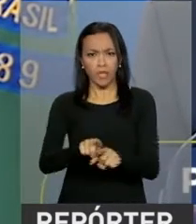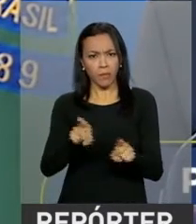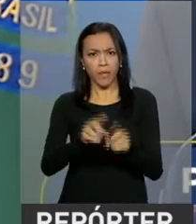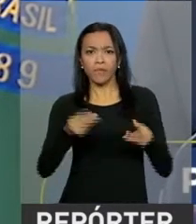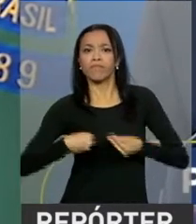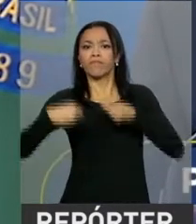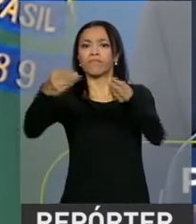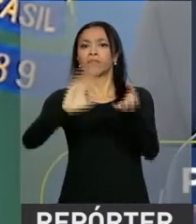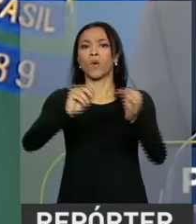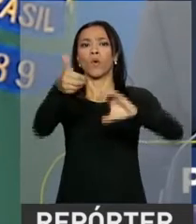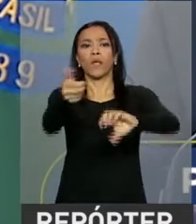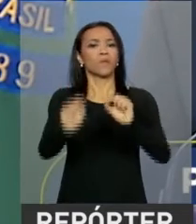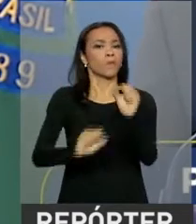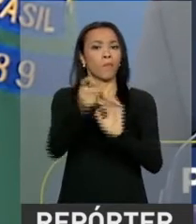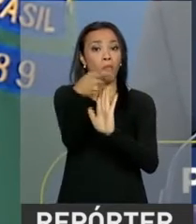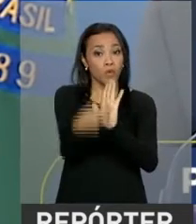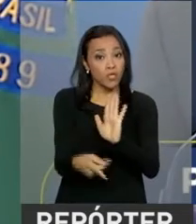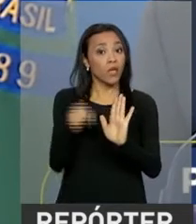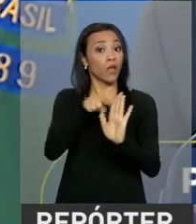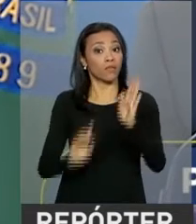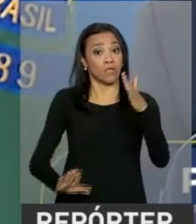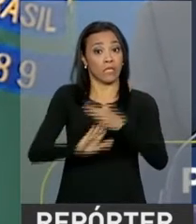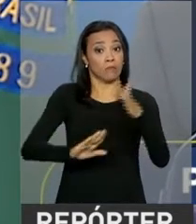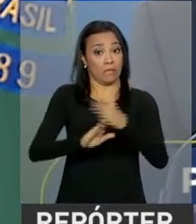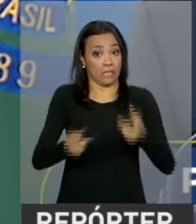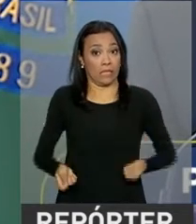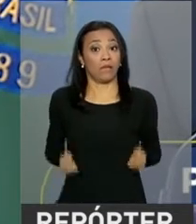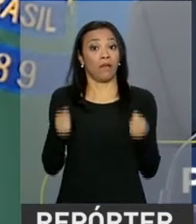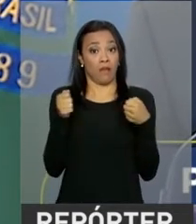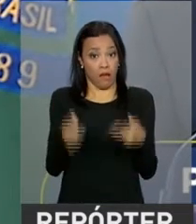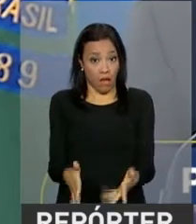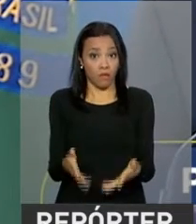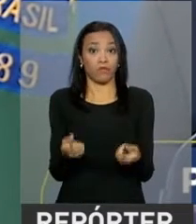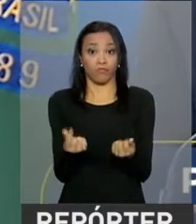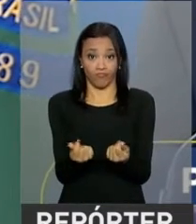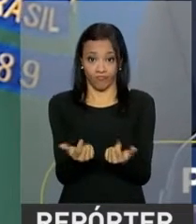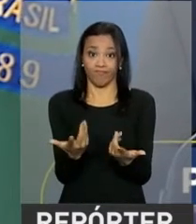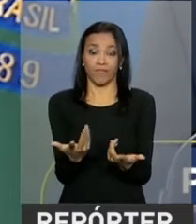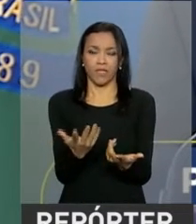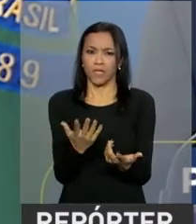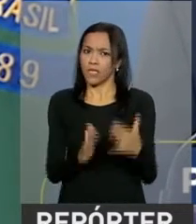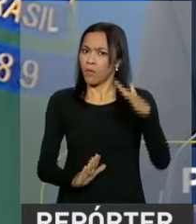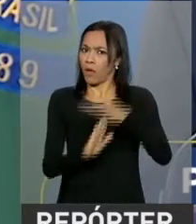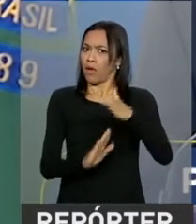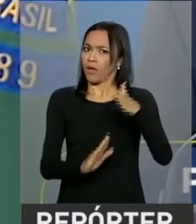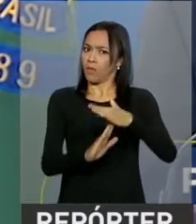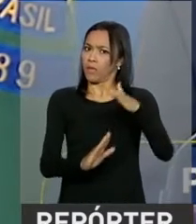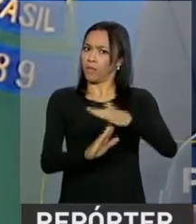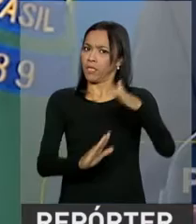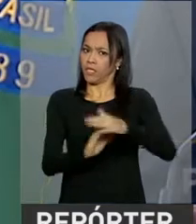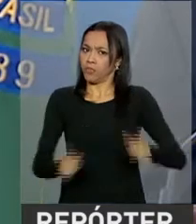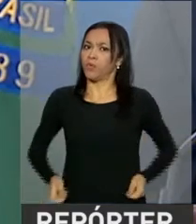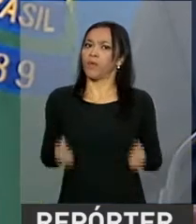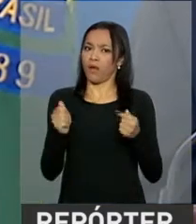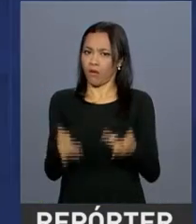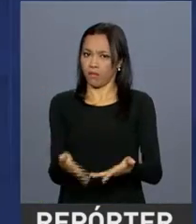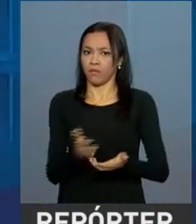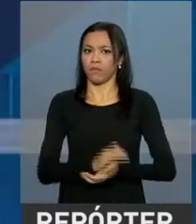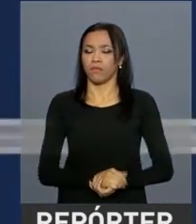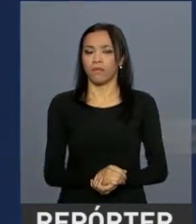Congresso projeto que limita despesas, estabelecendo um teto para os gastos